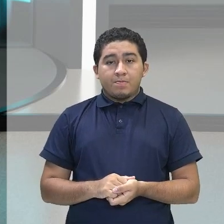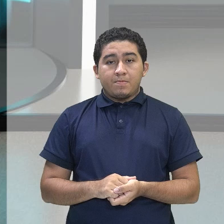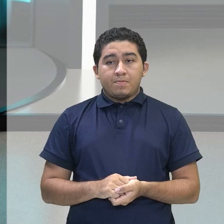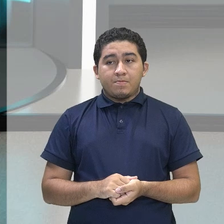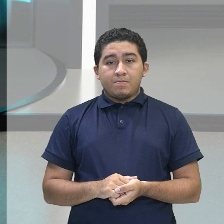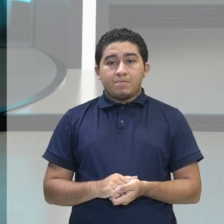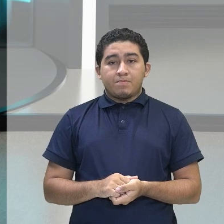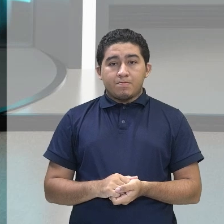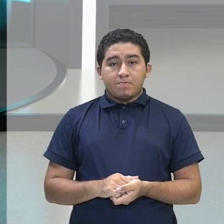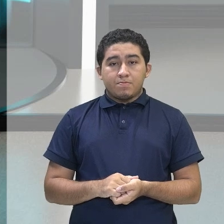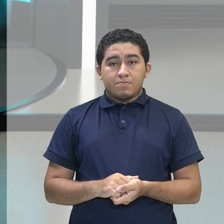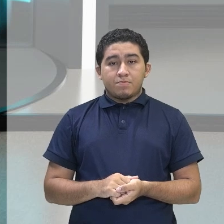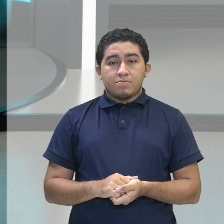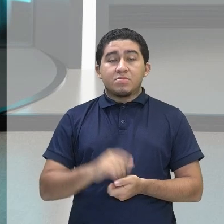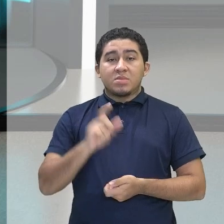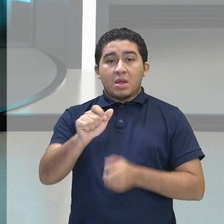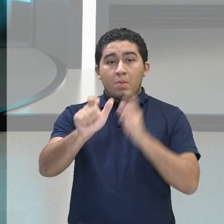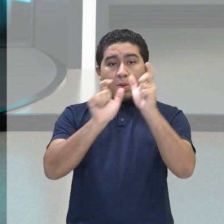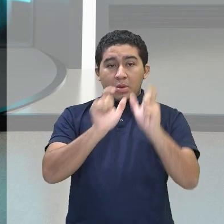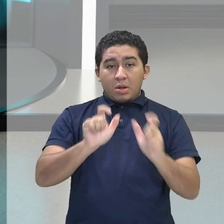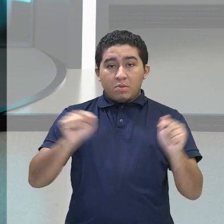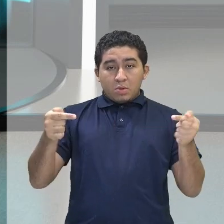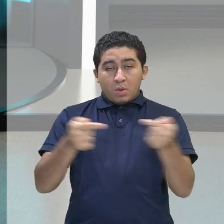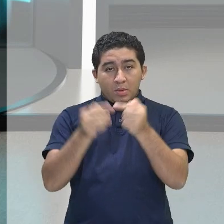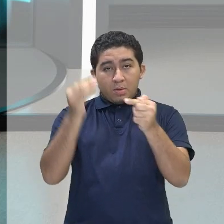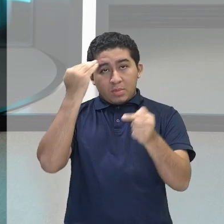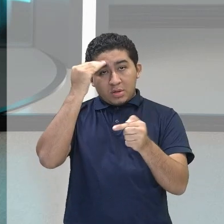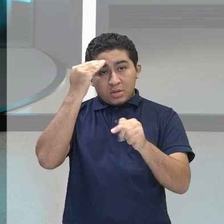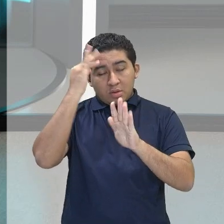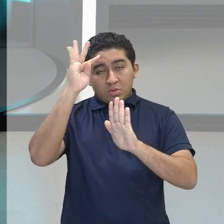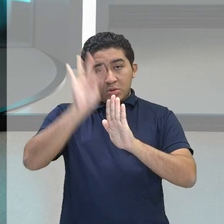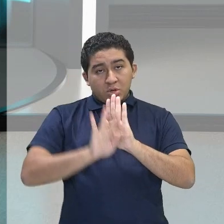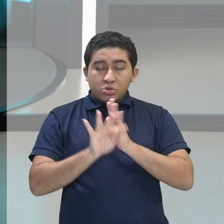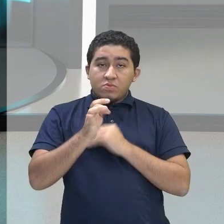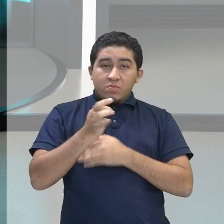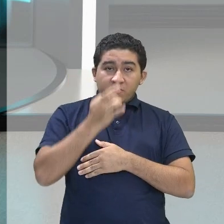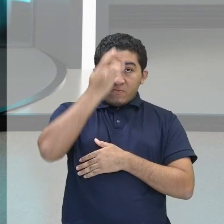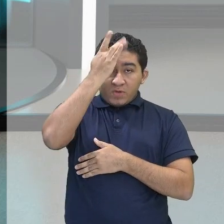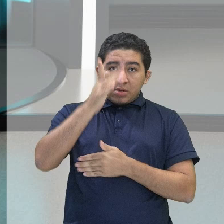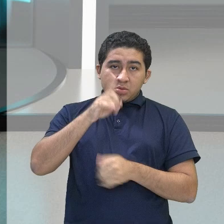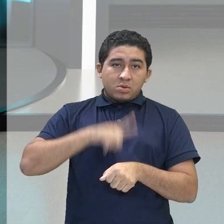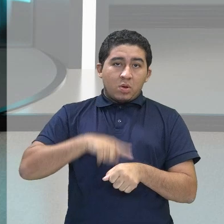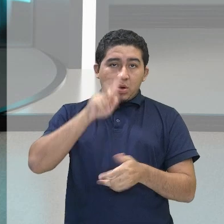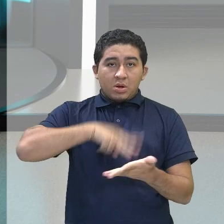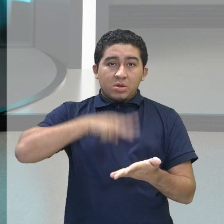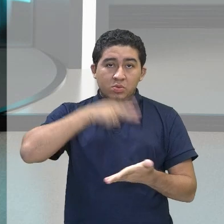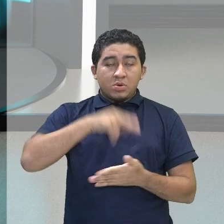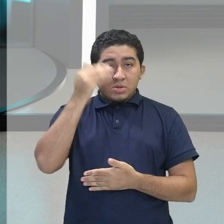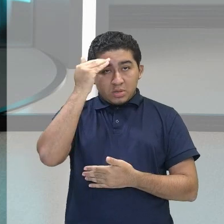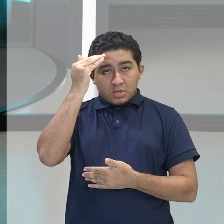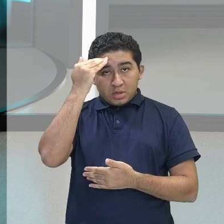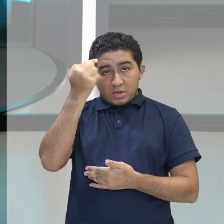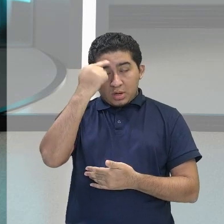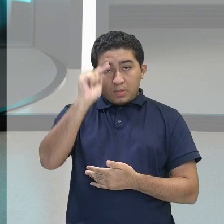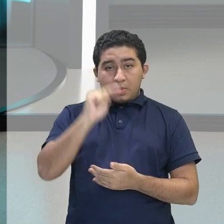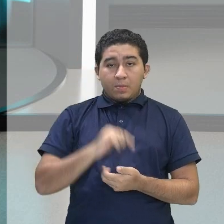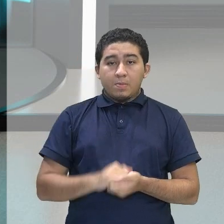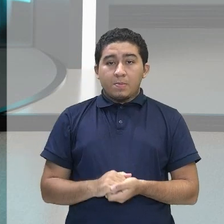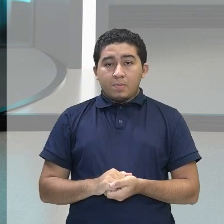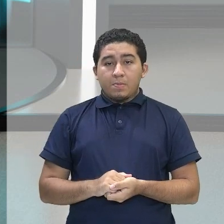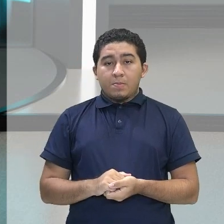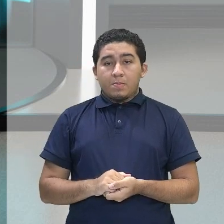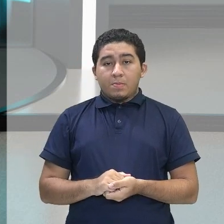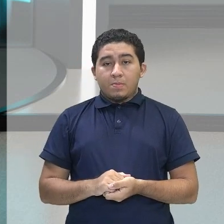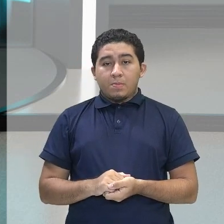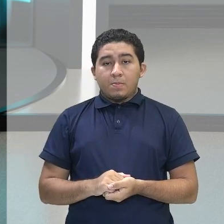nos guiando para entender o assunto do texto. E aí facilita rapidamente para você compreender qual é a ideia. E como a